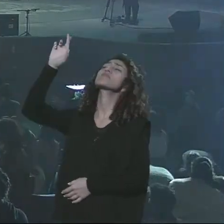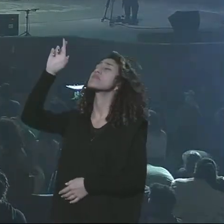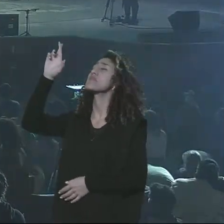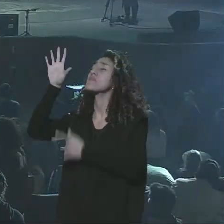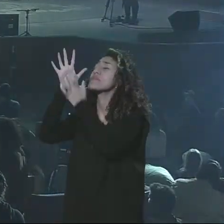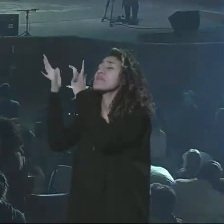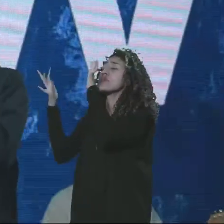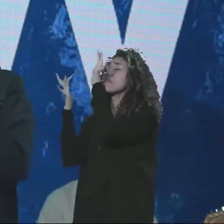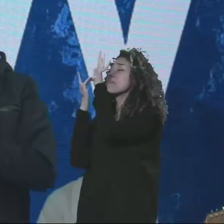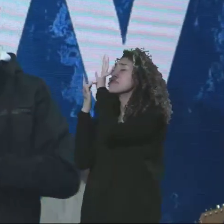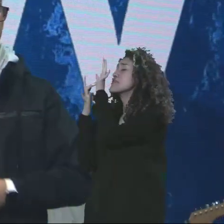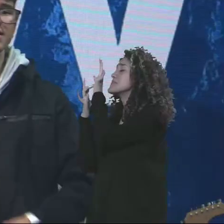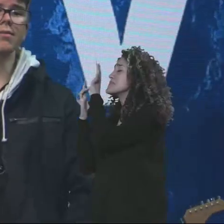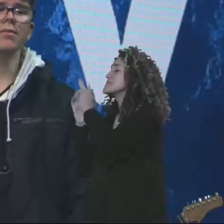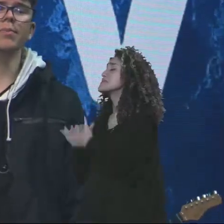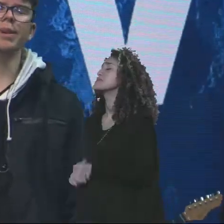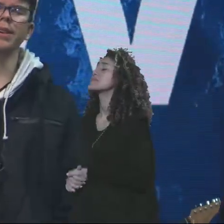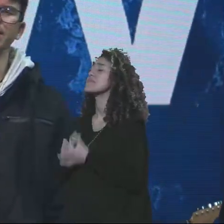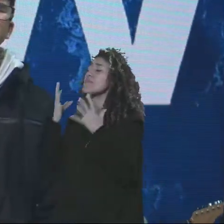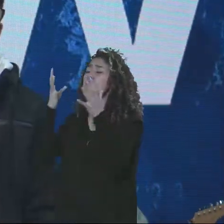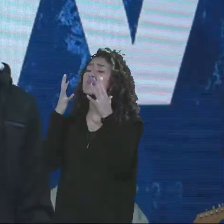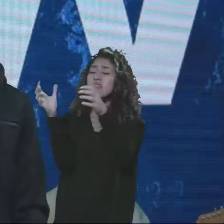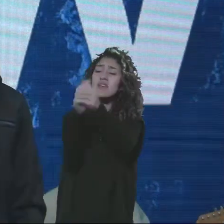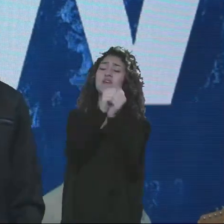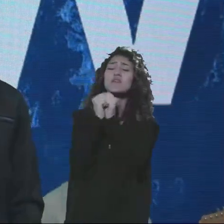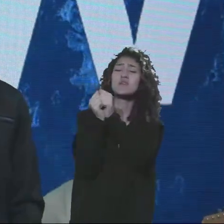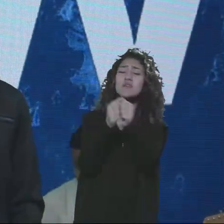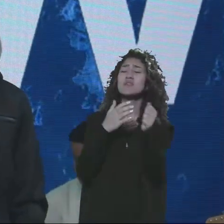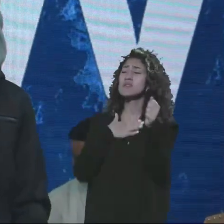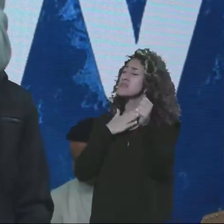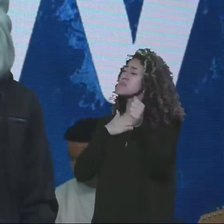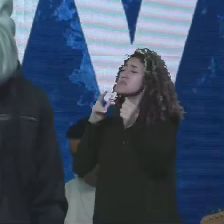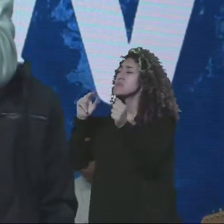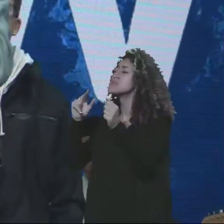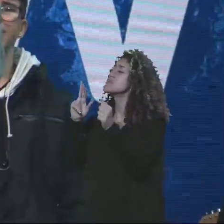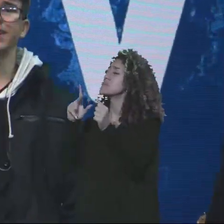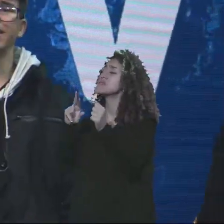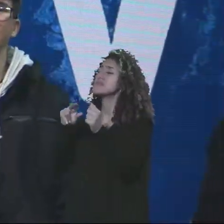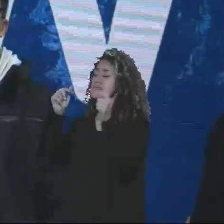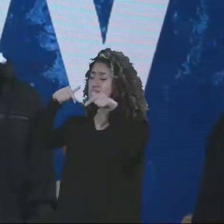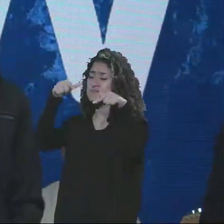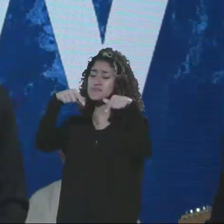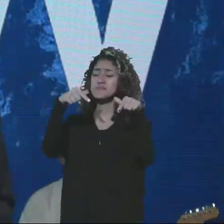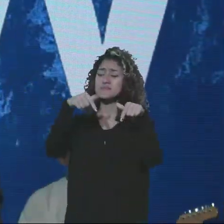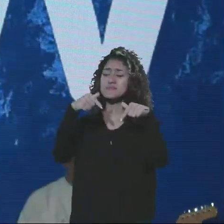eu quero, junto com os meus irmãos que estão aqui na frente, Deus,